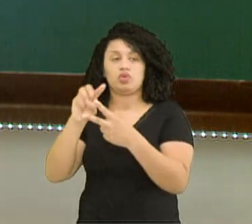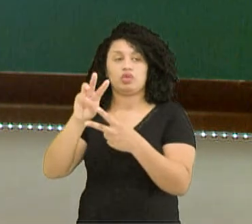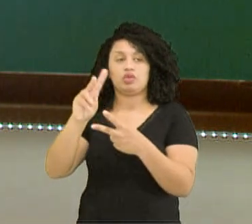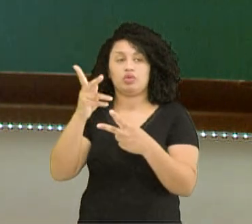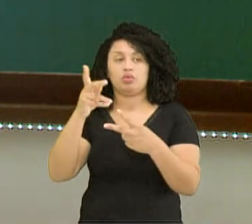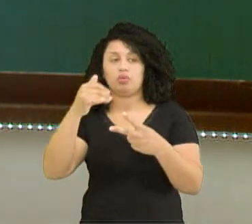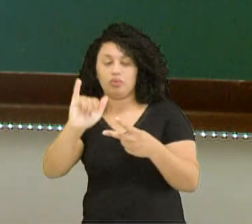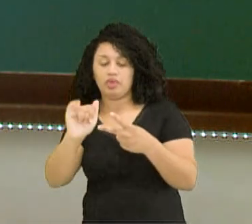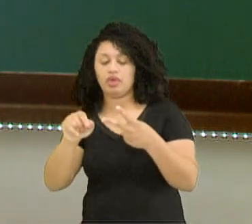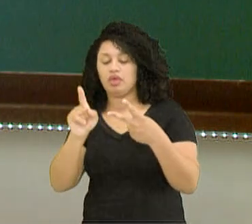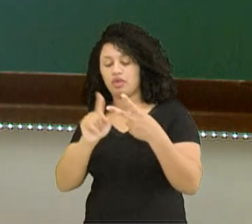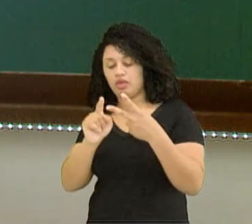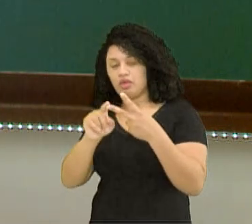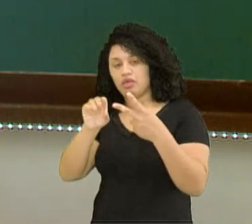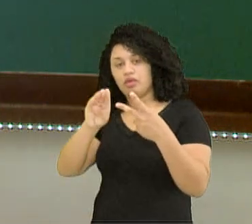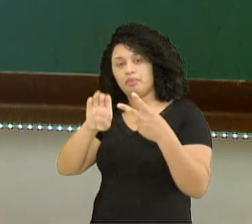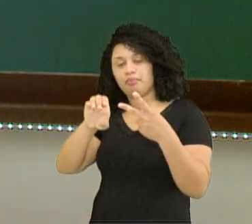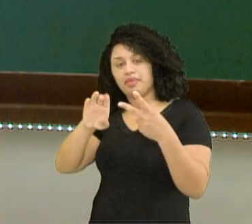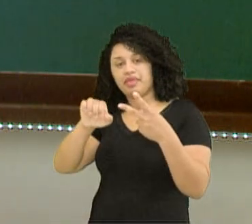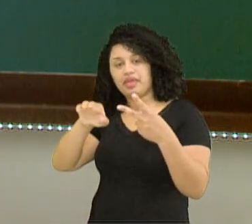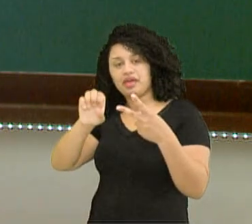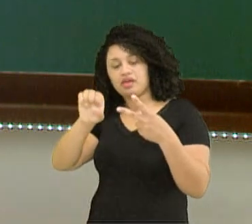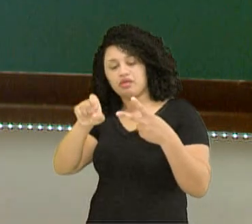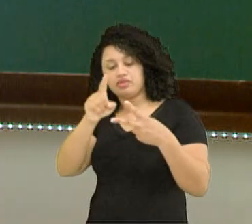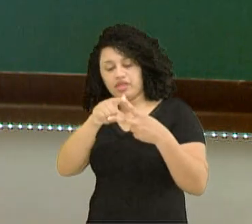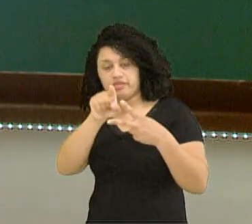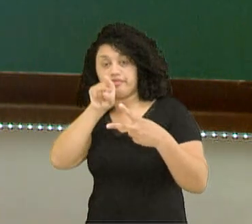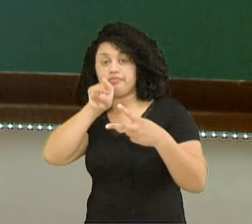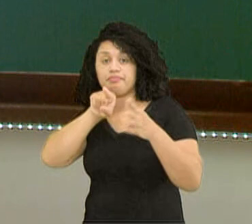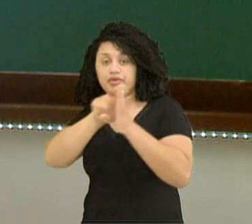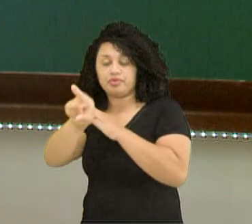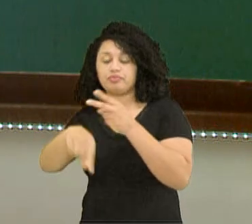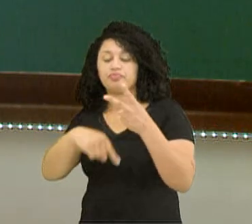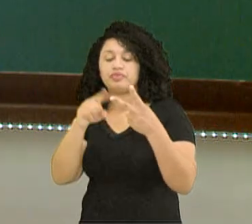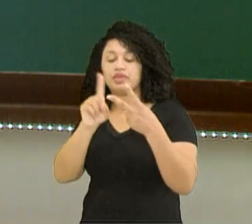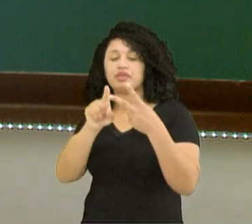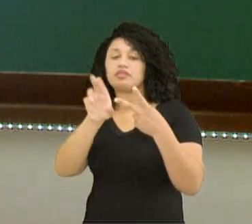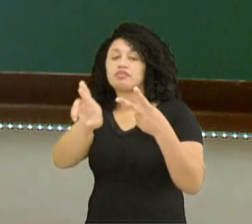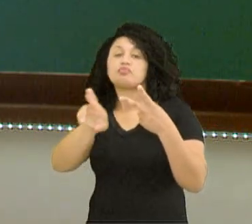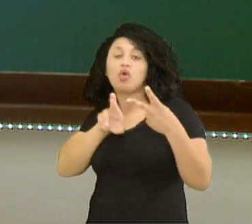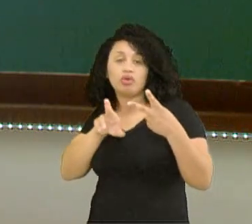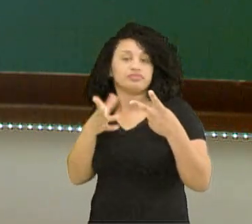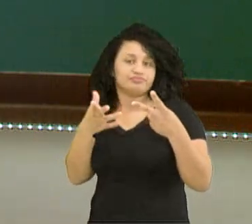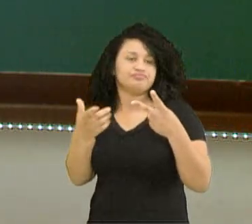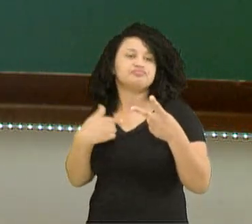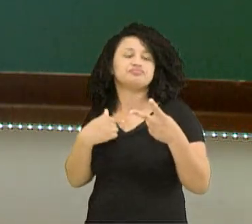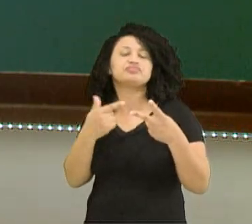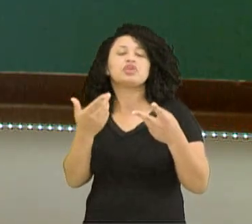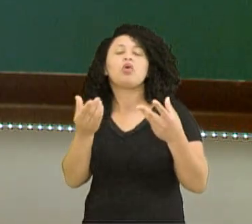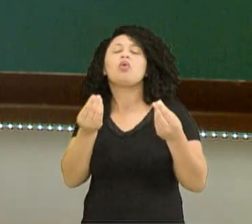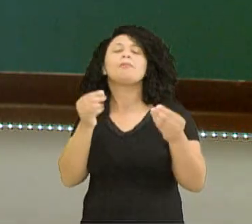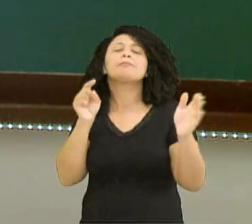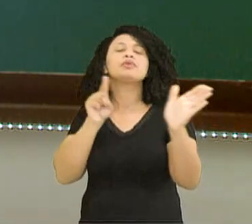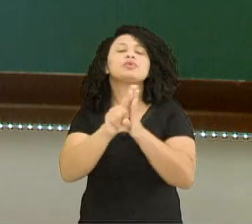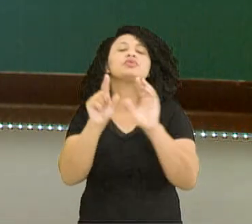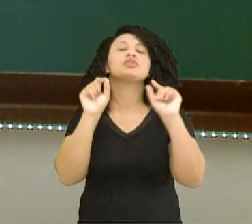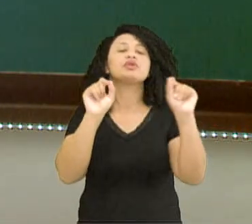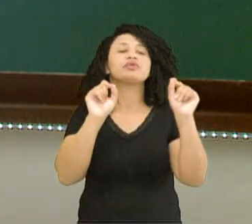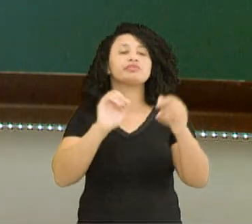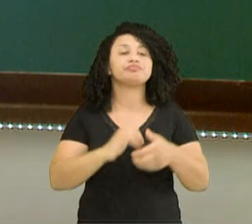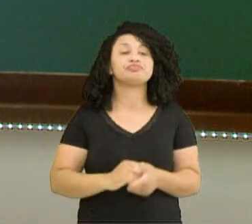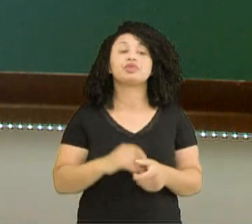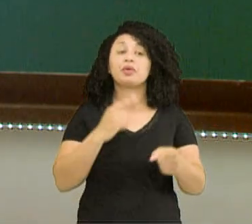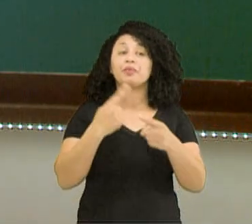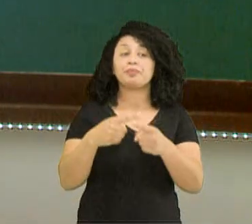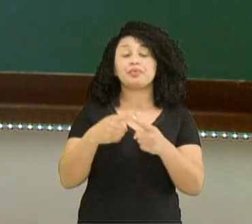pergunta e because da resposta. Então, para eu poder responder, eu tenho que compreender a pergunta. Minha pergunta foi: por que